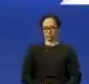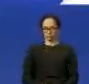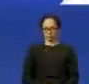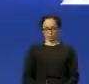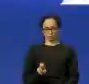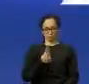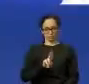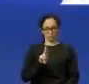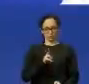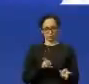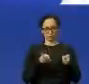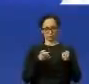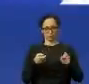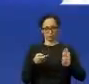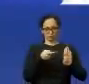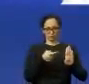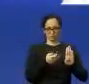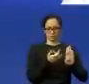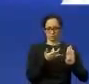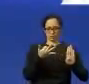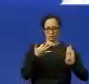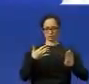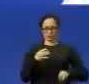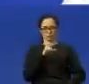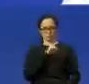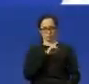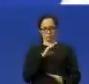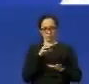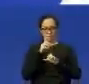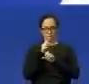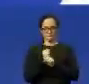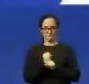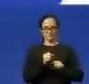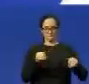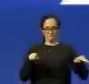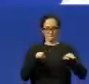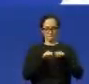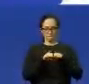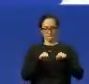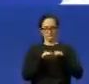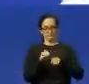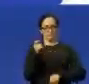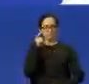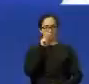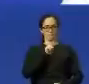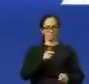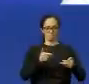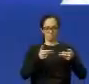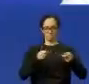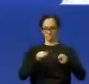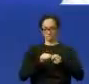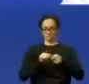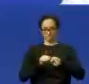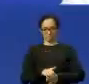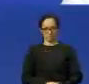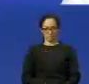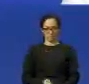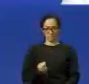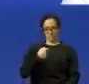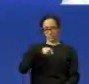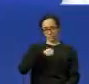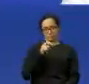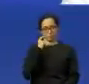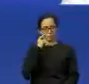o gráfico do reservatório B sobre o gráfico que foi dado, para que esses volumes fiquem iguais à mesma altura do A, nós observamos